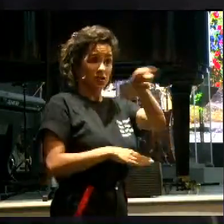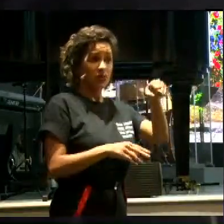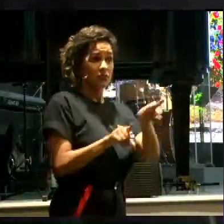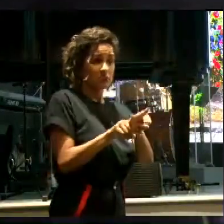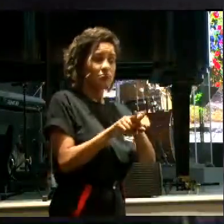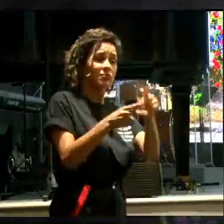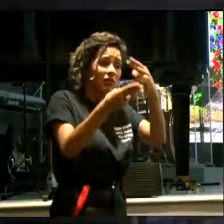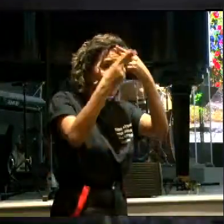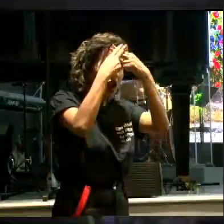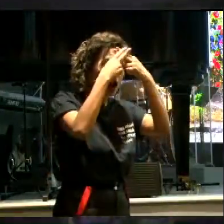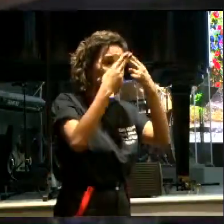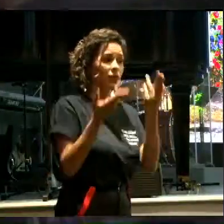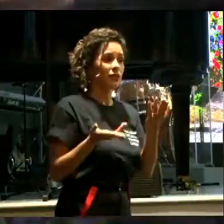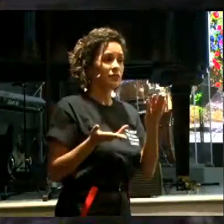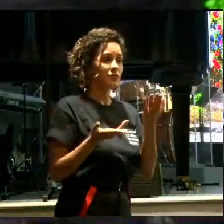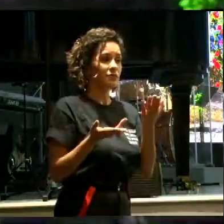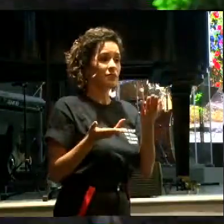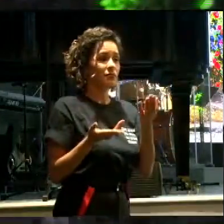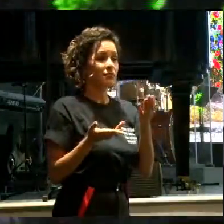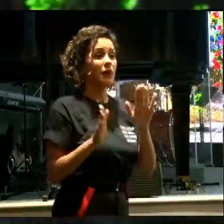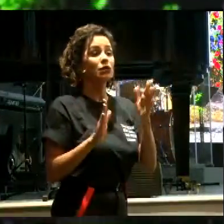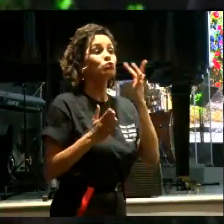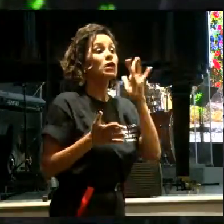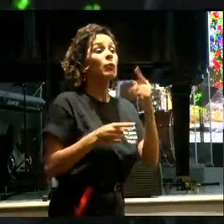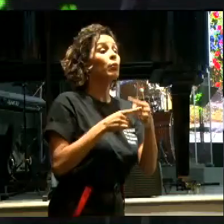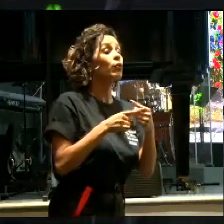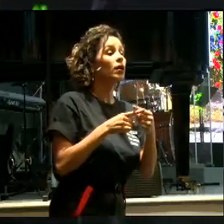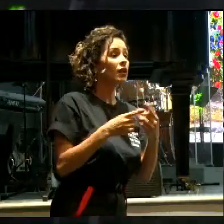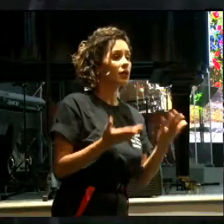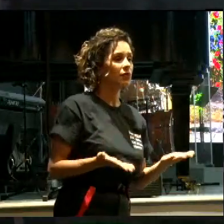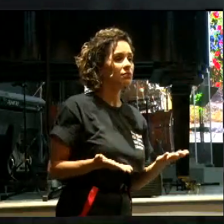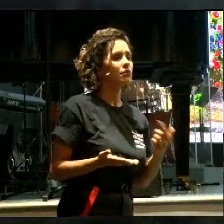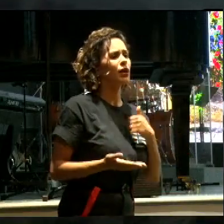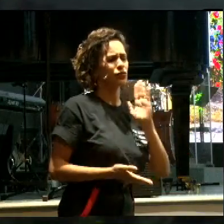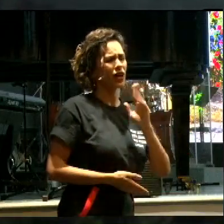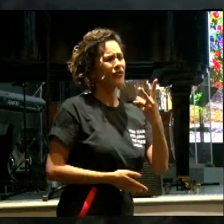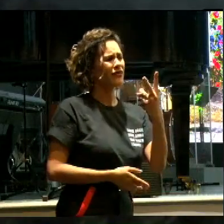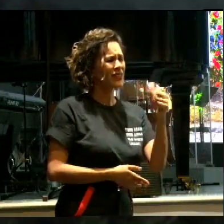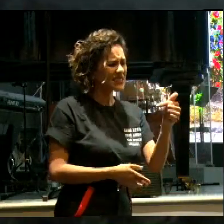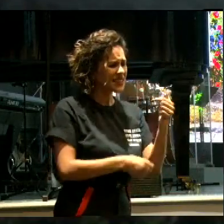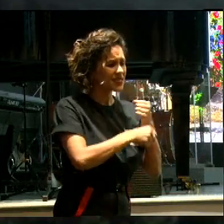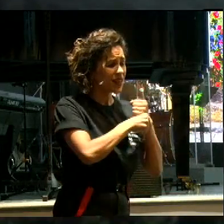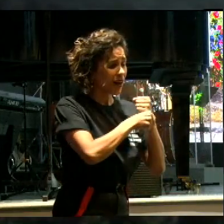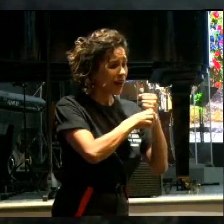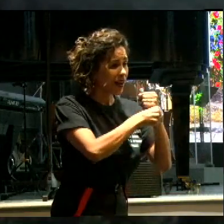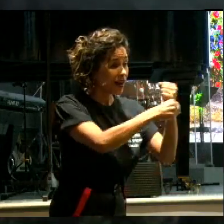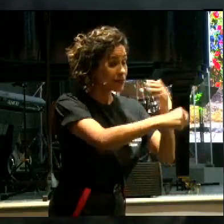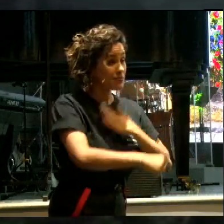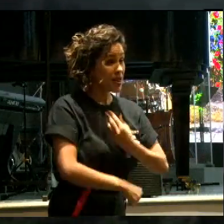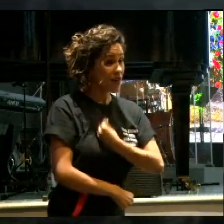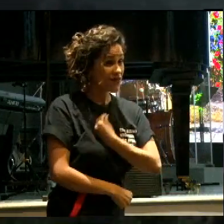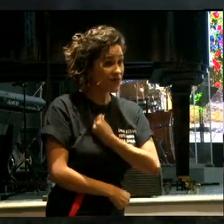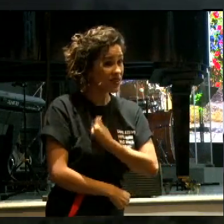Ou talvez nem sabe que você tem. Porque eu passei 27 anos da minha vida dando cabeçada, sem saber exatamente o que